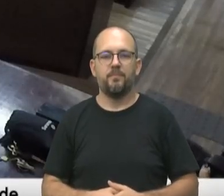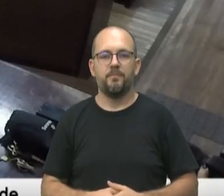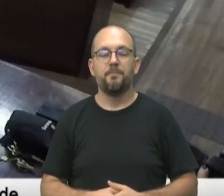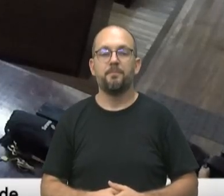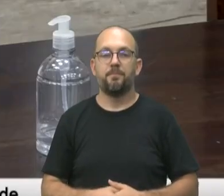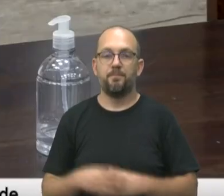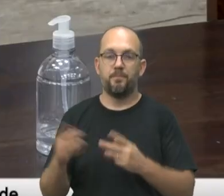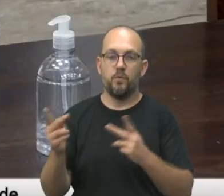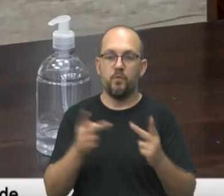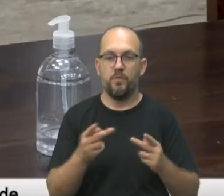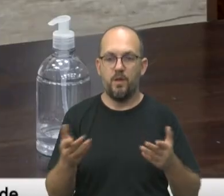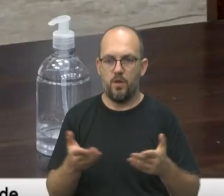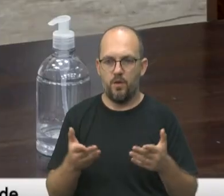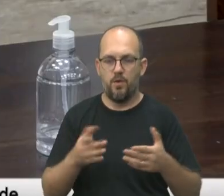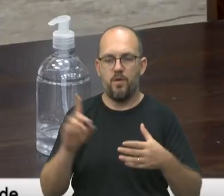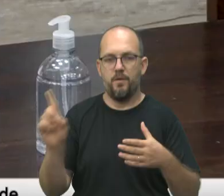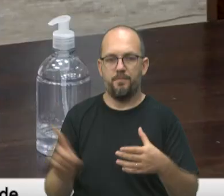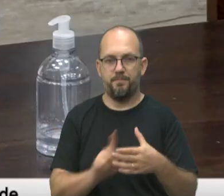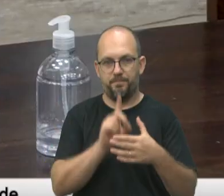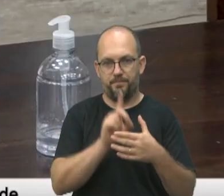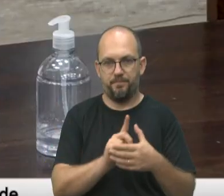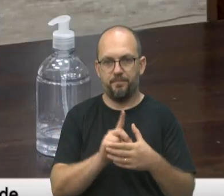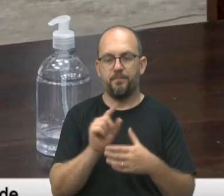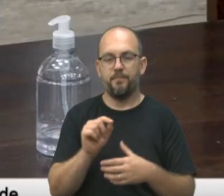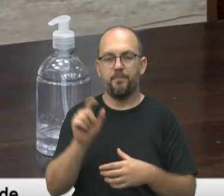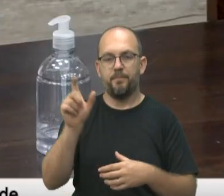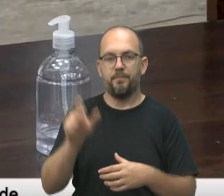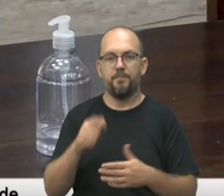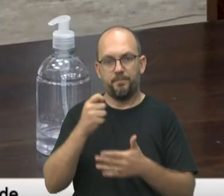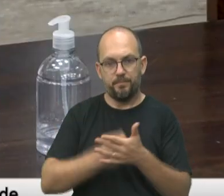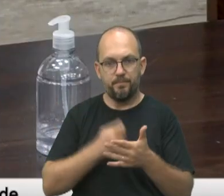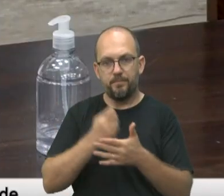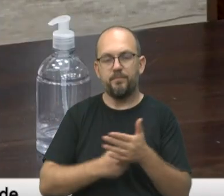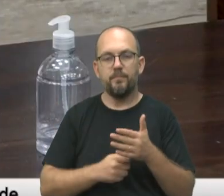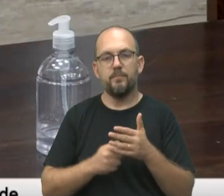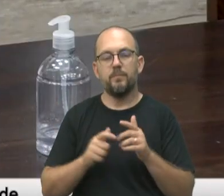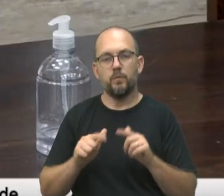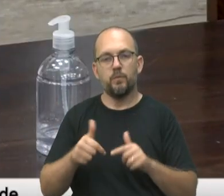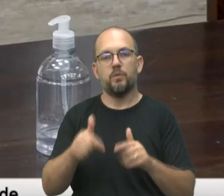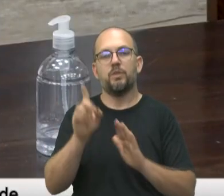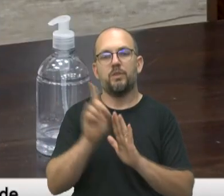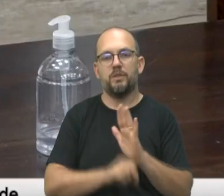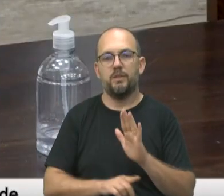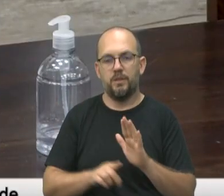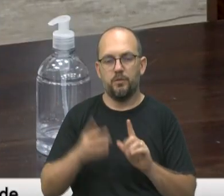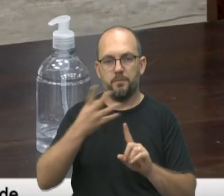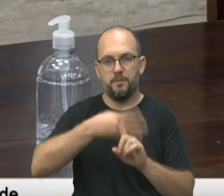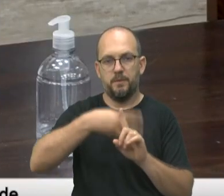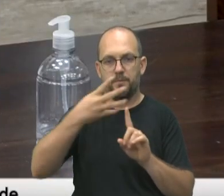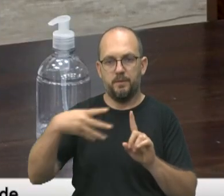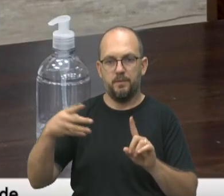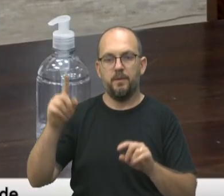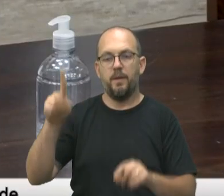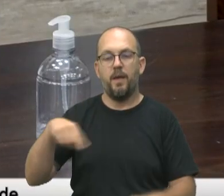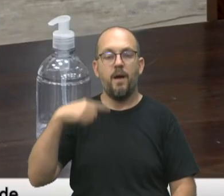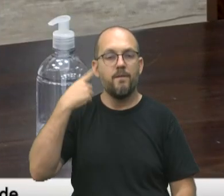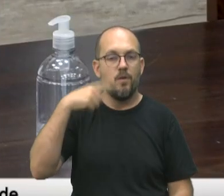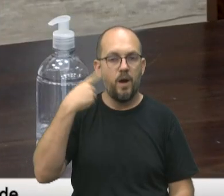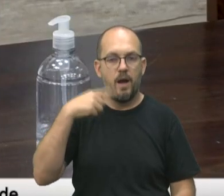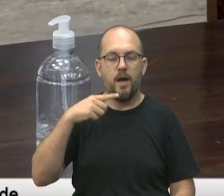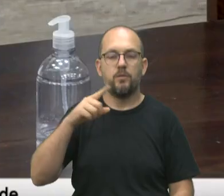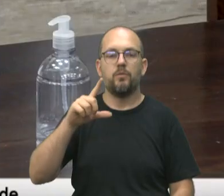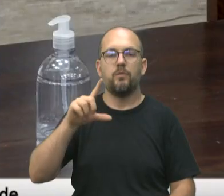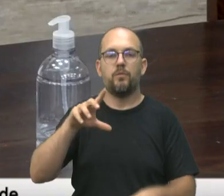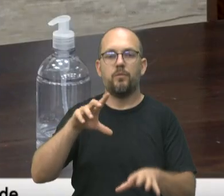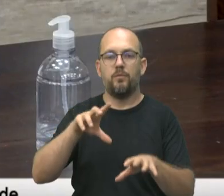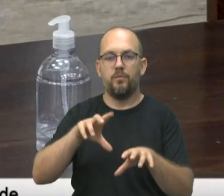Convido agora para fazer uso da palavra o ativista pelos direitos LGBTQIAPN+, advogado e pós-graduando em